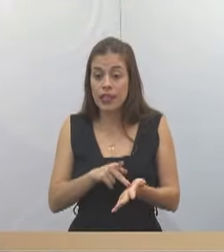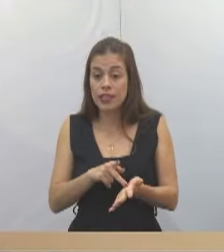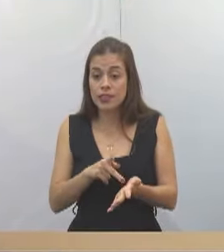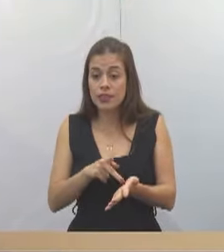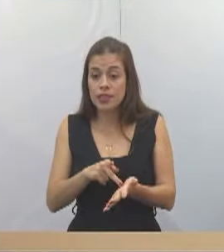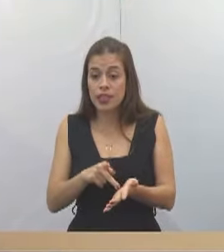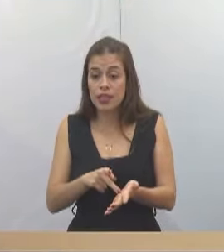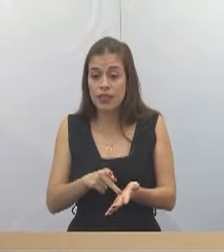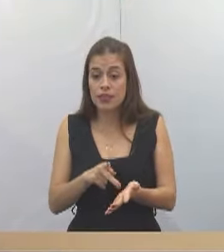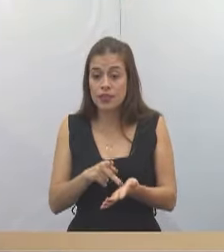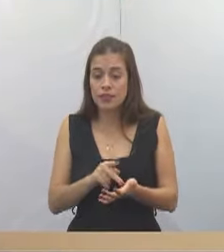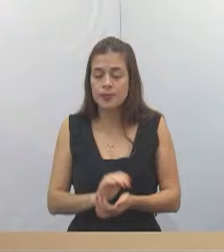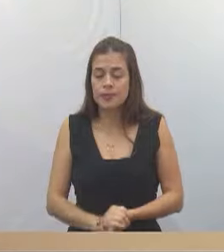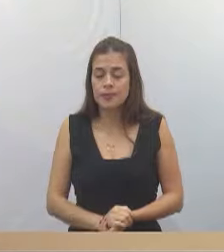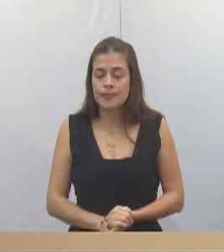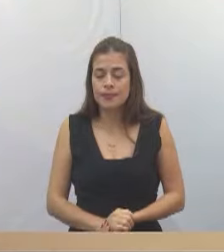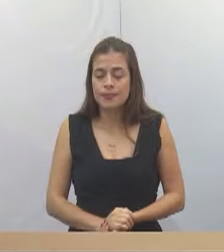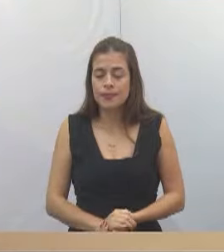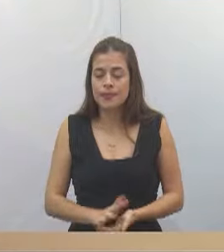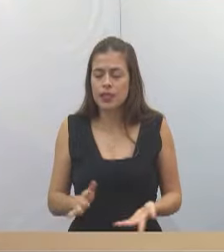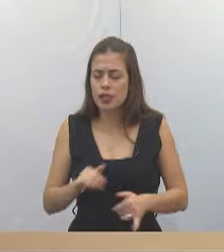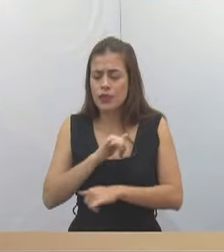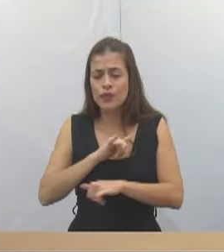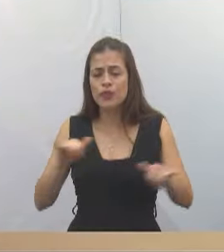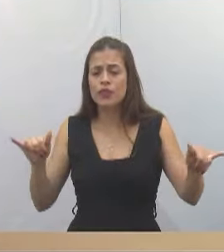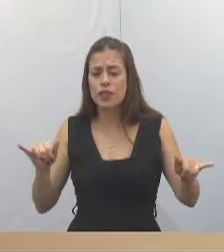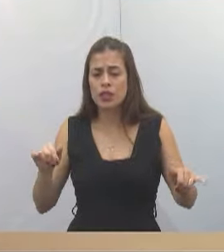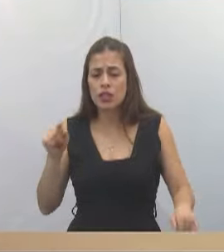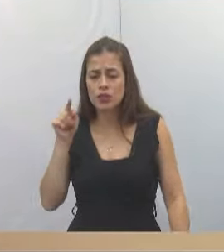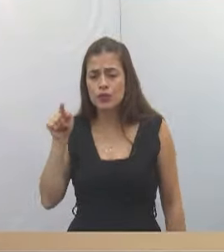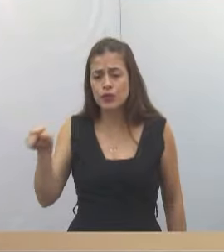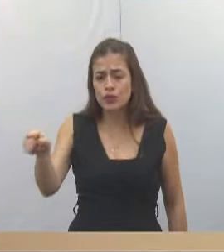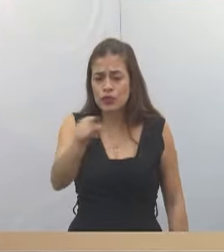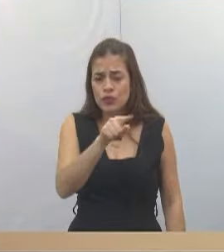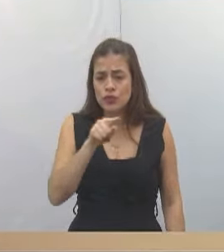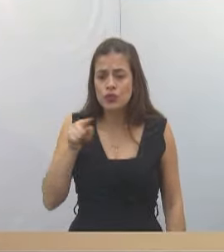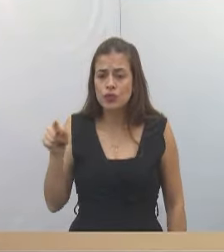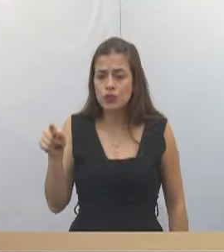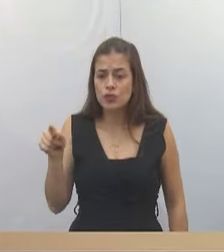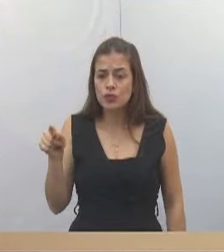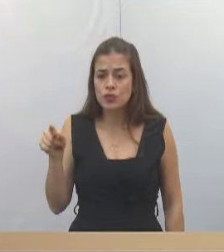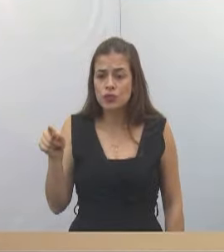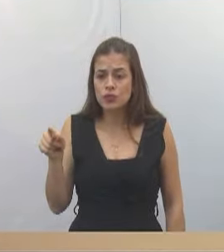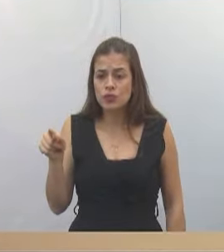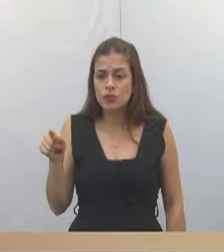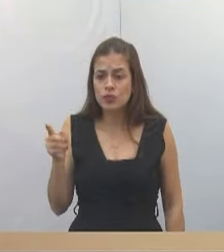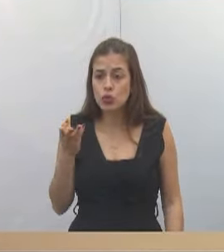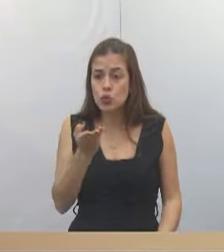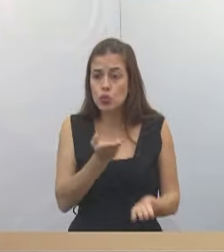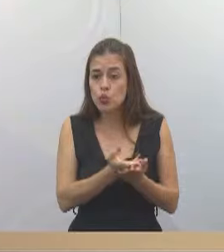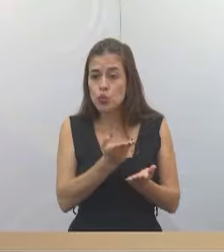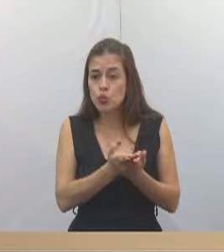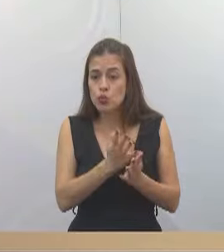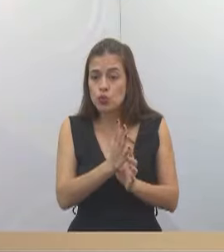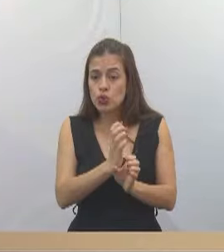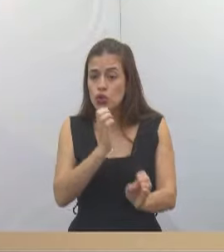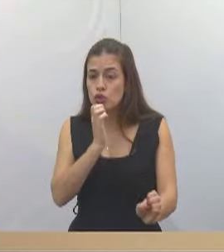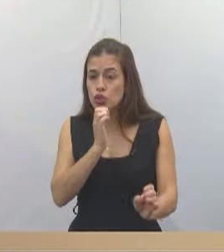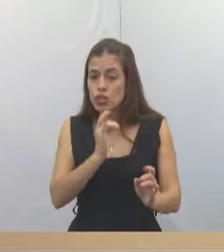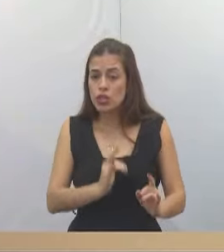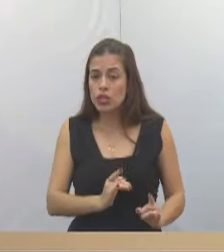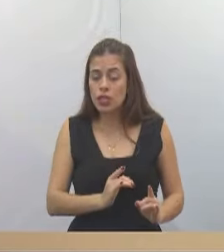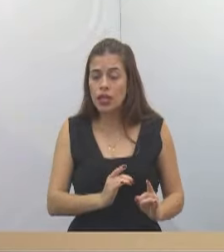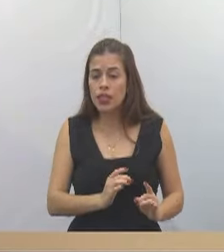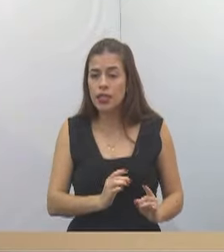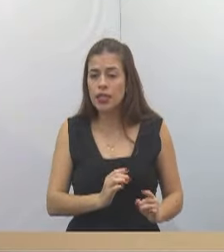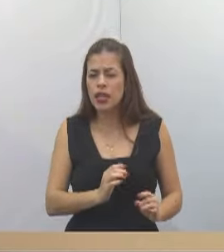verdade, Paulinho, mal cabe eu. Agora eu quero deixar um recadinho aqui para vocês que estão estudando para engenharia civil.